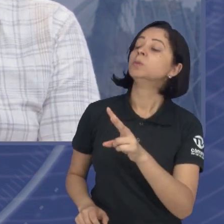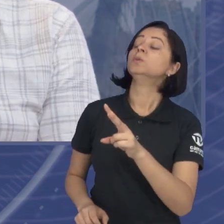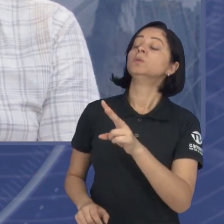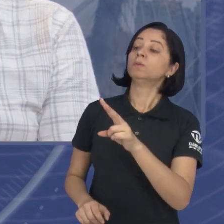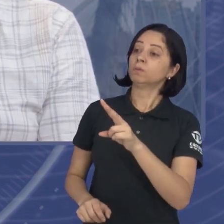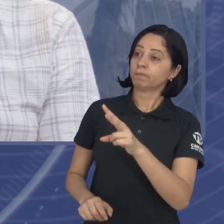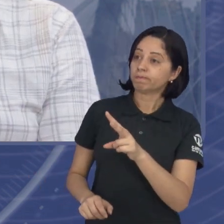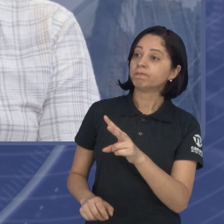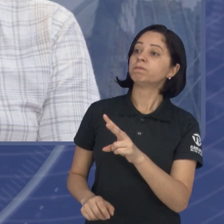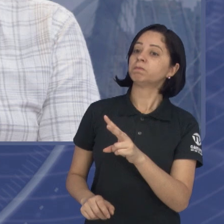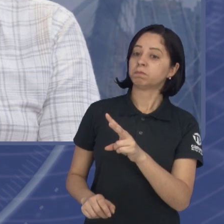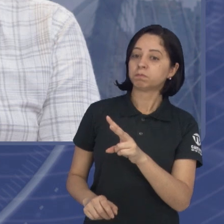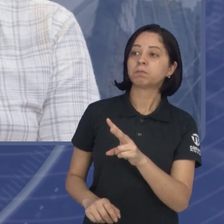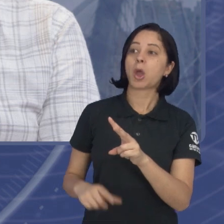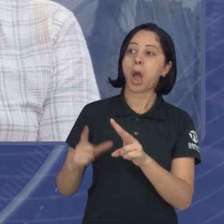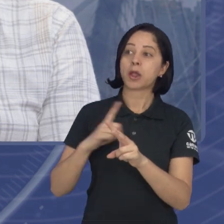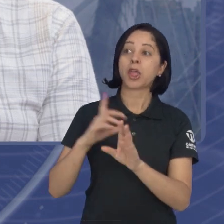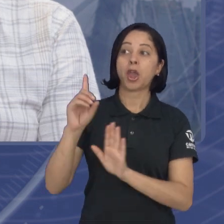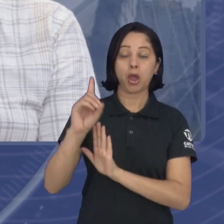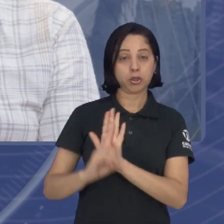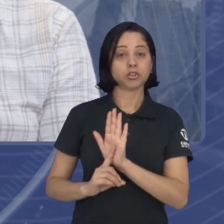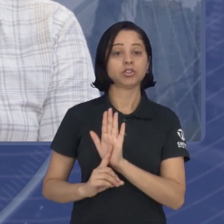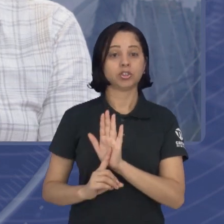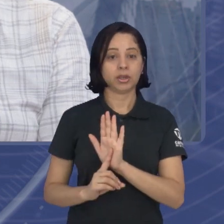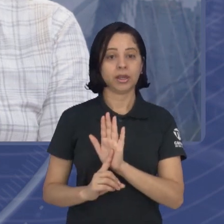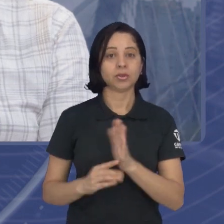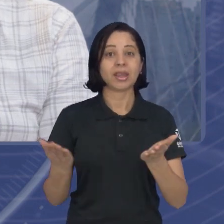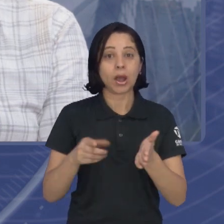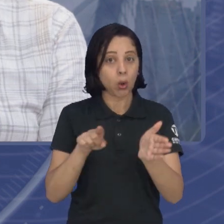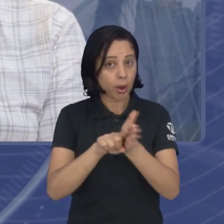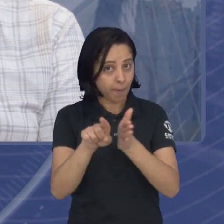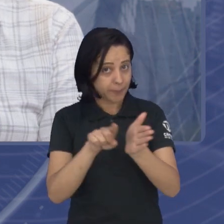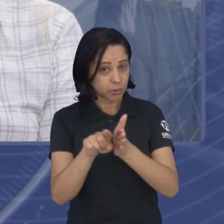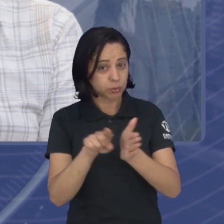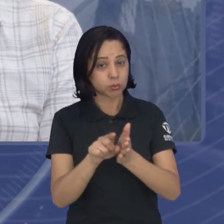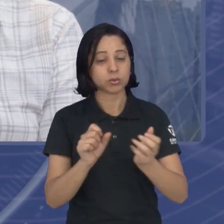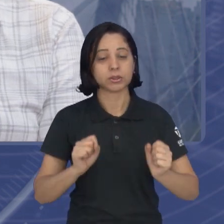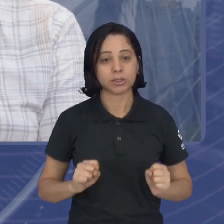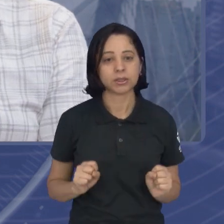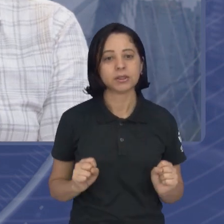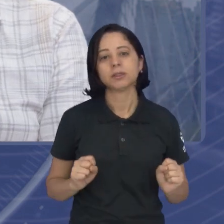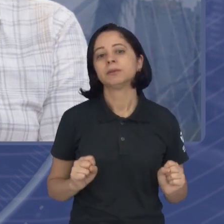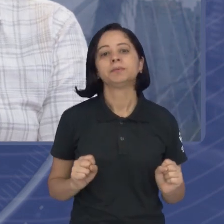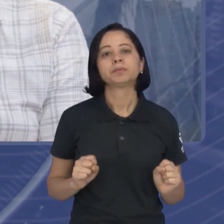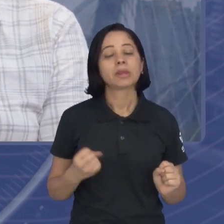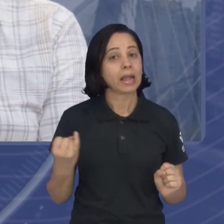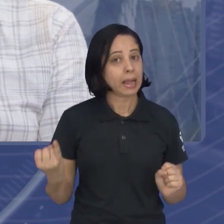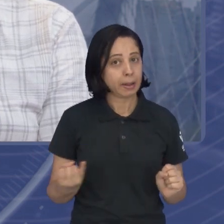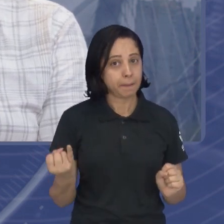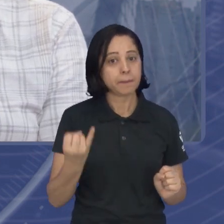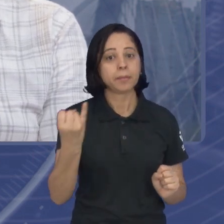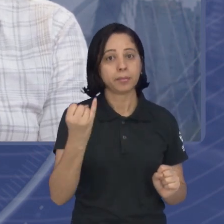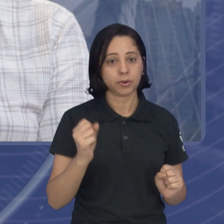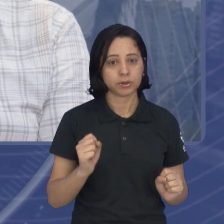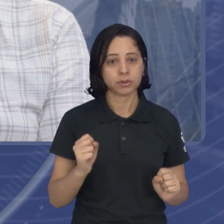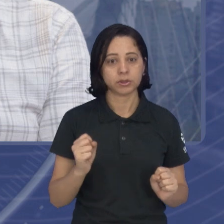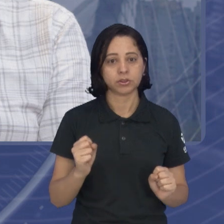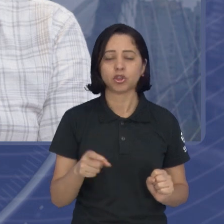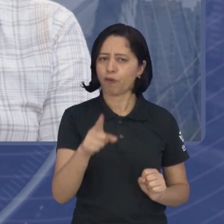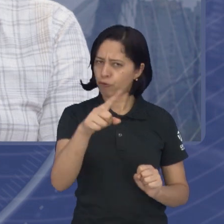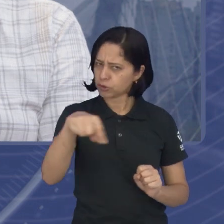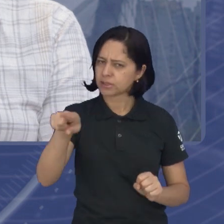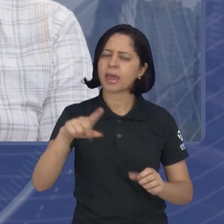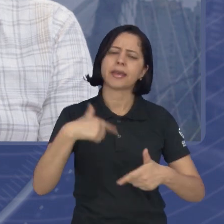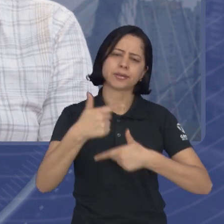seus direitos. Eu aproveito para te fazer uma pergunta que eu vou fazer para o Lucas depois. É importante, além vocês têm um